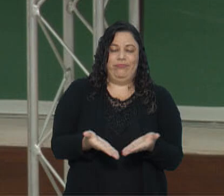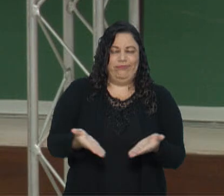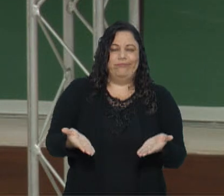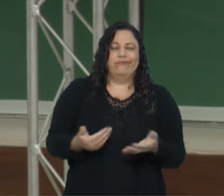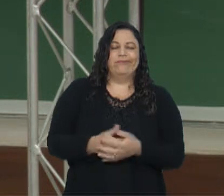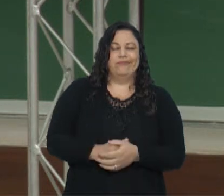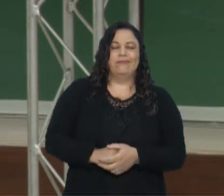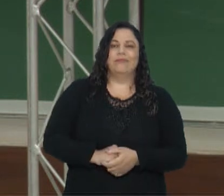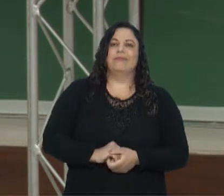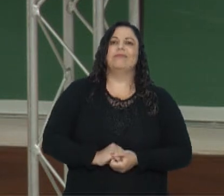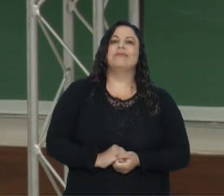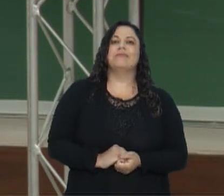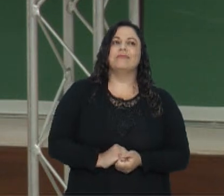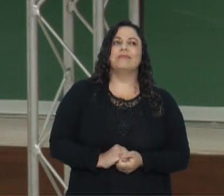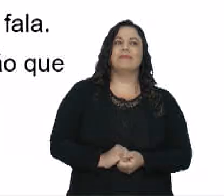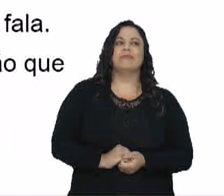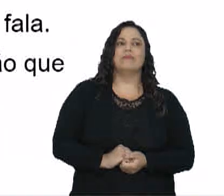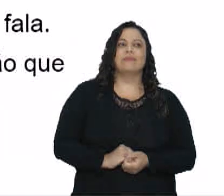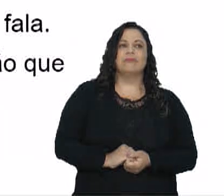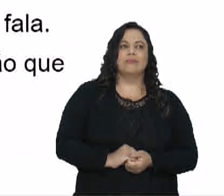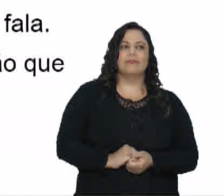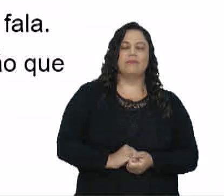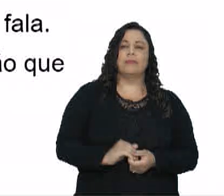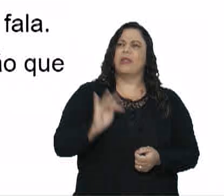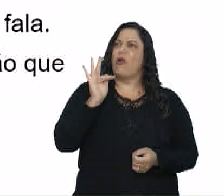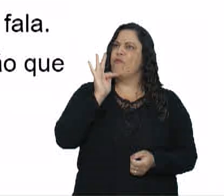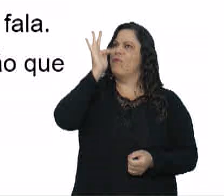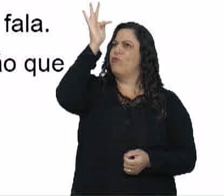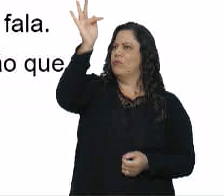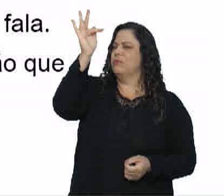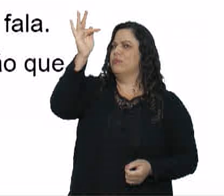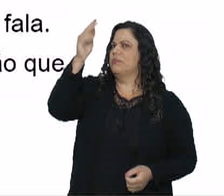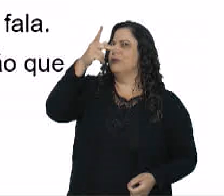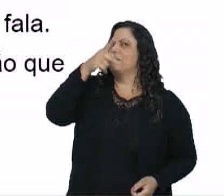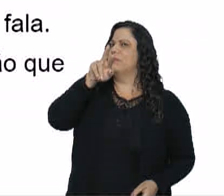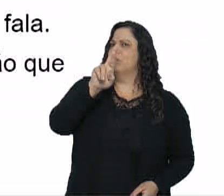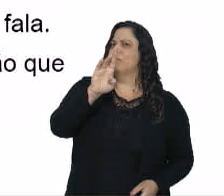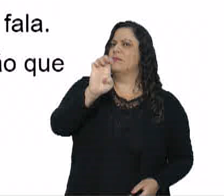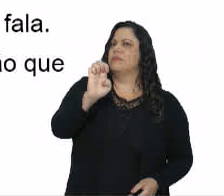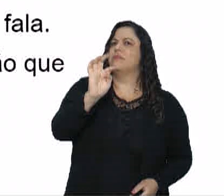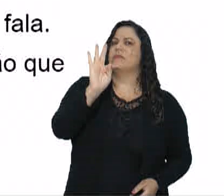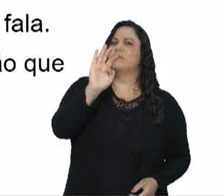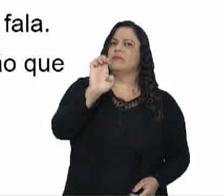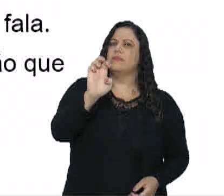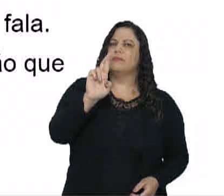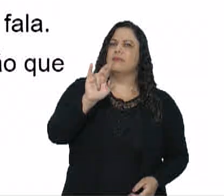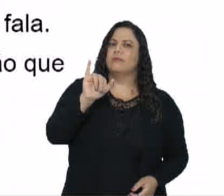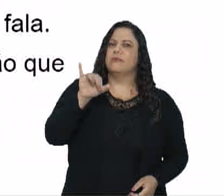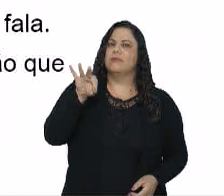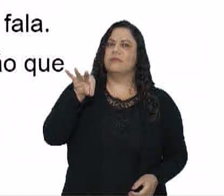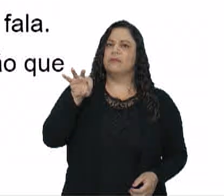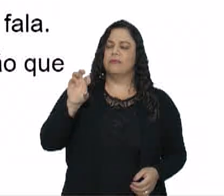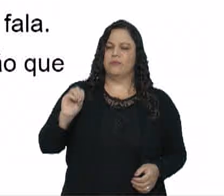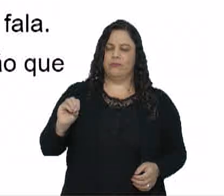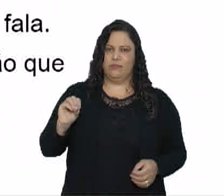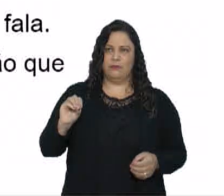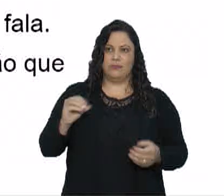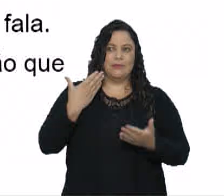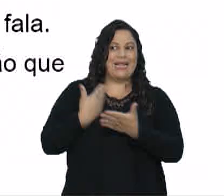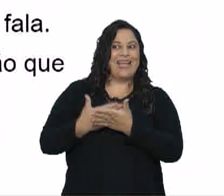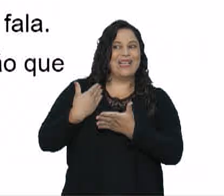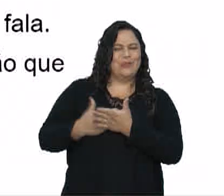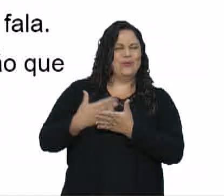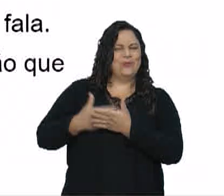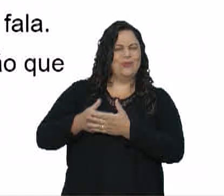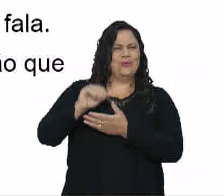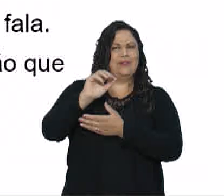Né? Facinho lá. Aí temos lá, futuro do pretérito, estudaria, expressa uma ação que era esperada